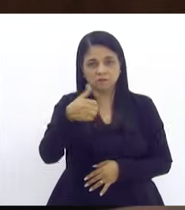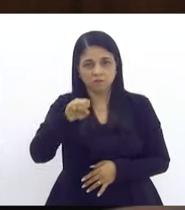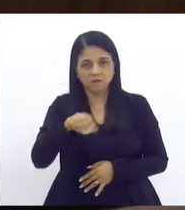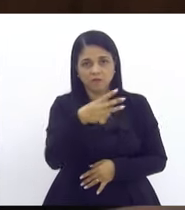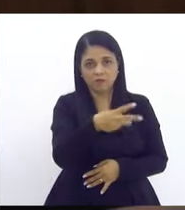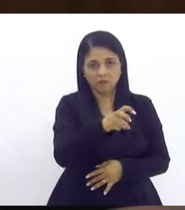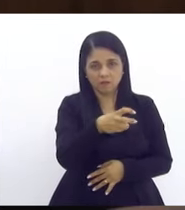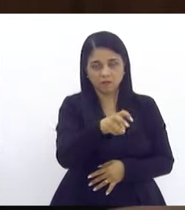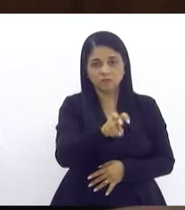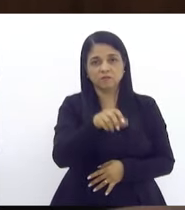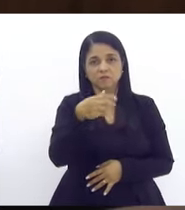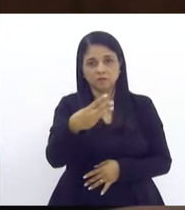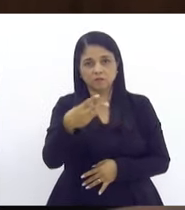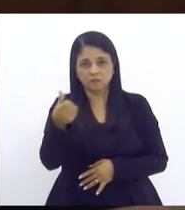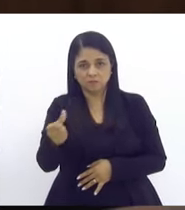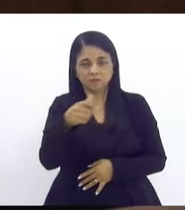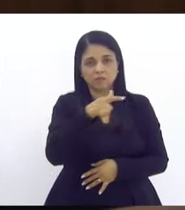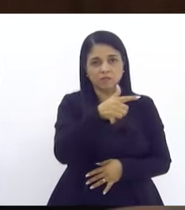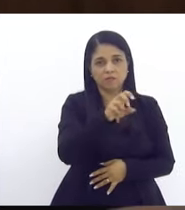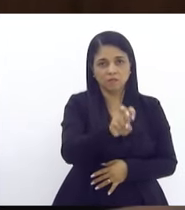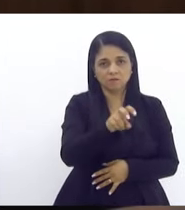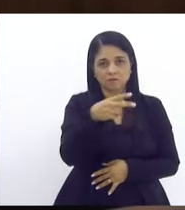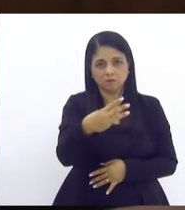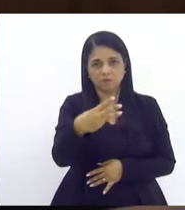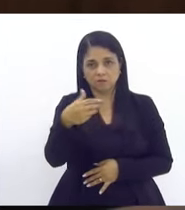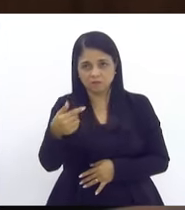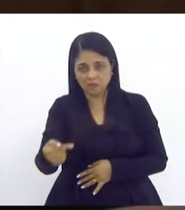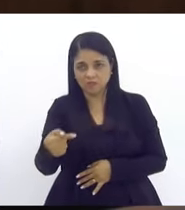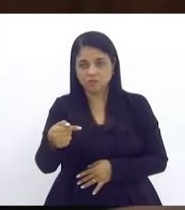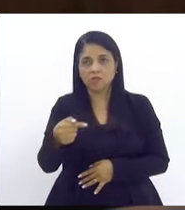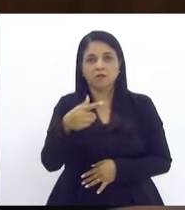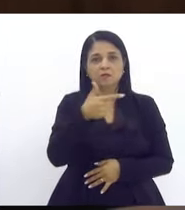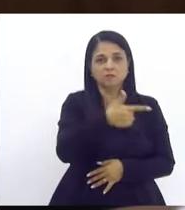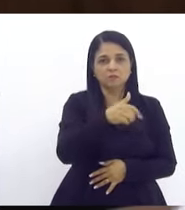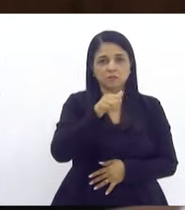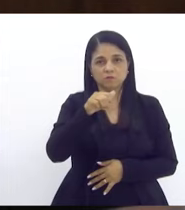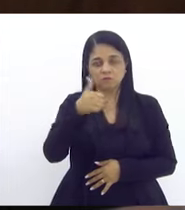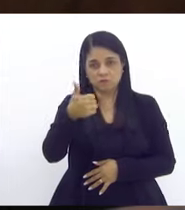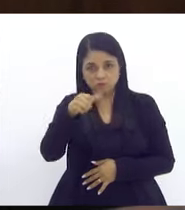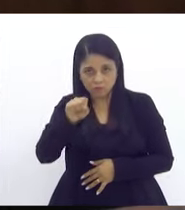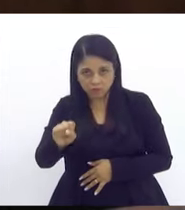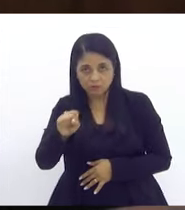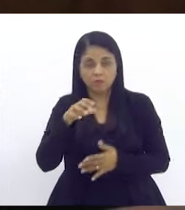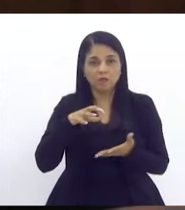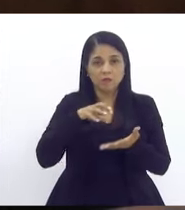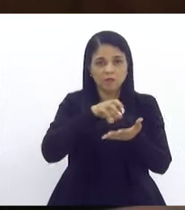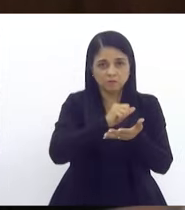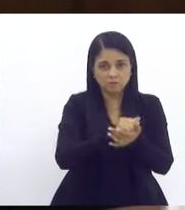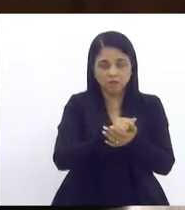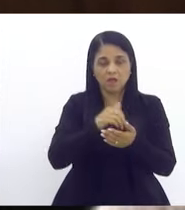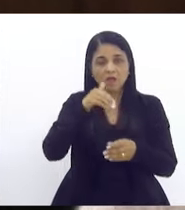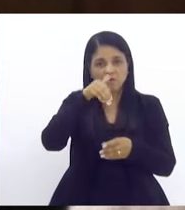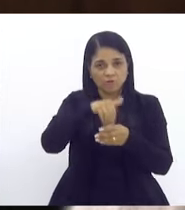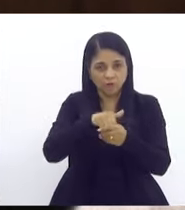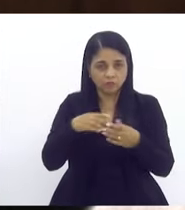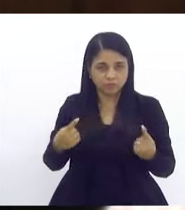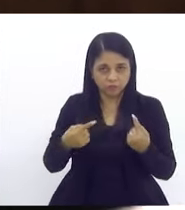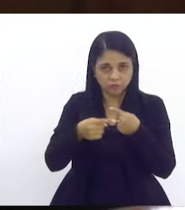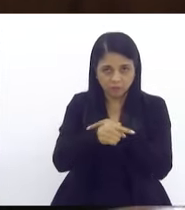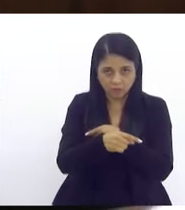536, 537 e 218. E queria registrar os votos